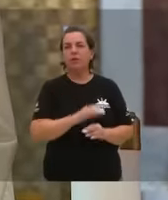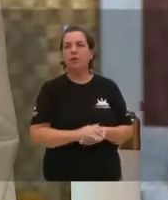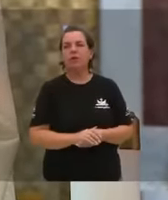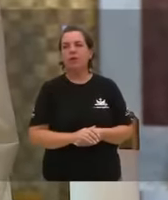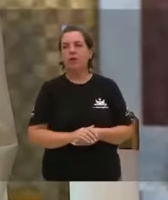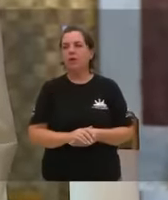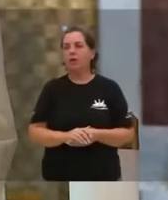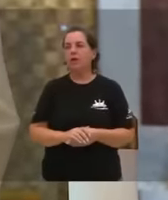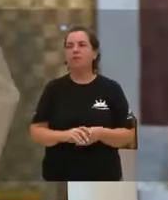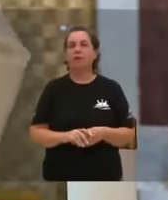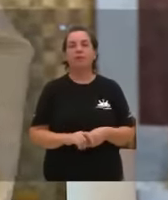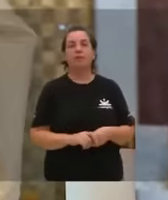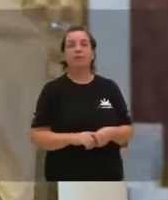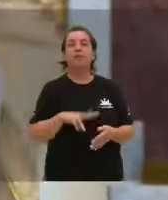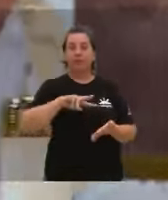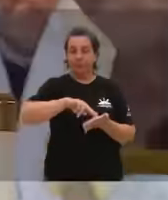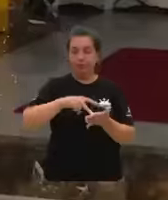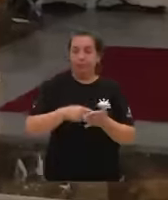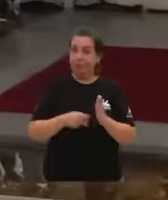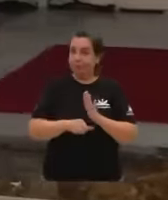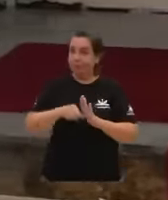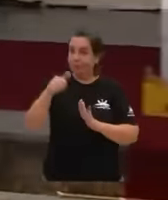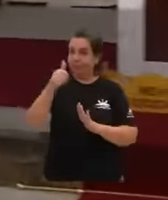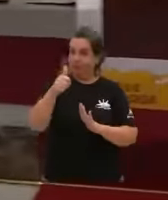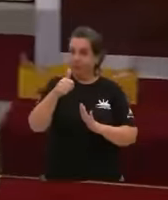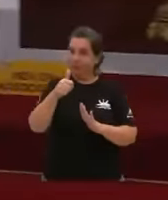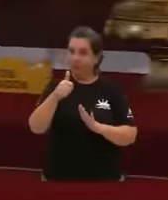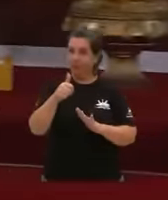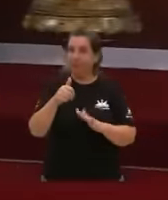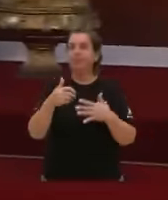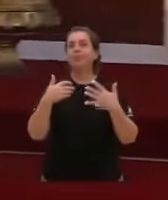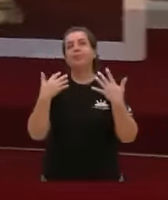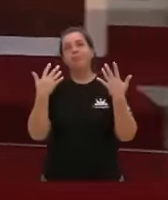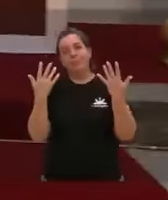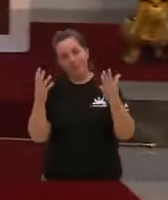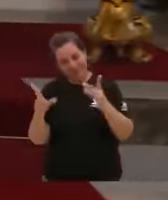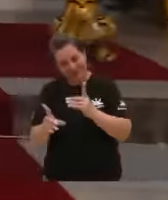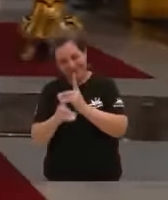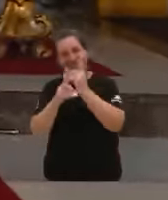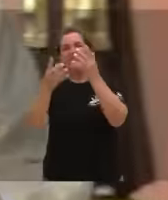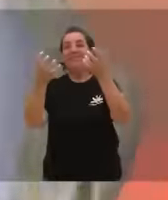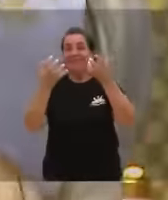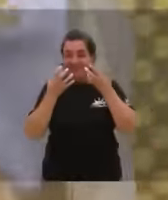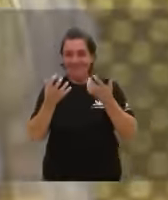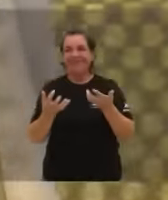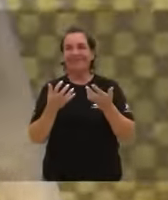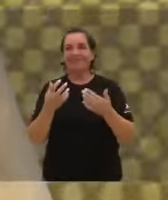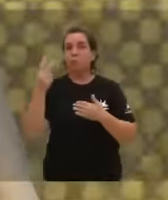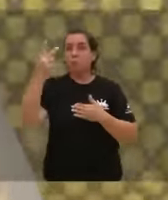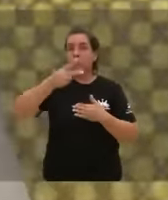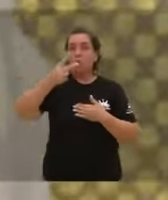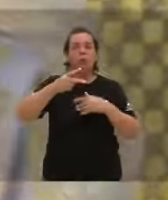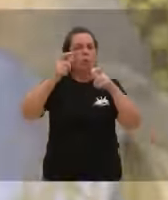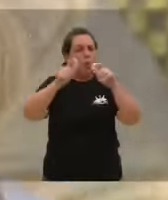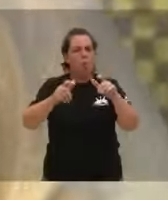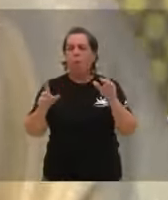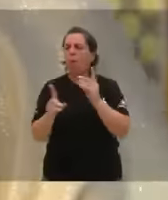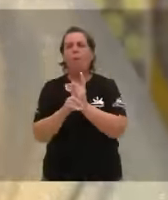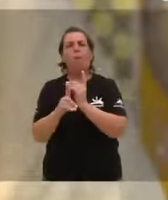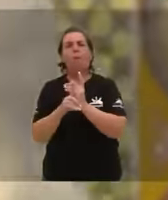buscar significa, primeiro, quero encontrar; segundo, onde